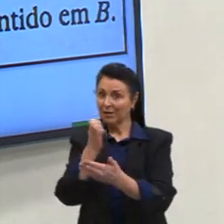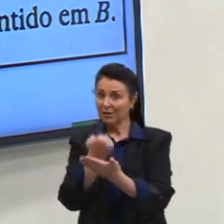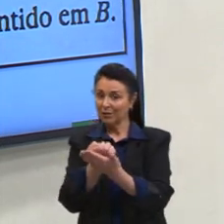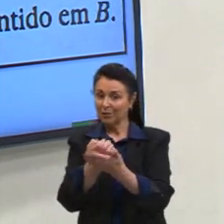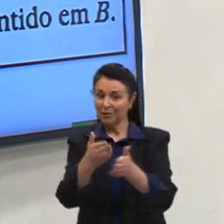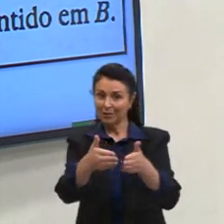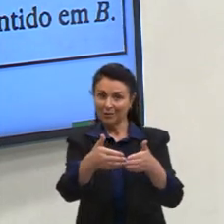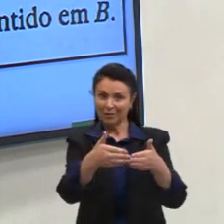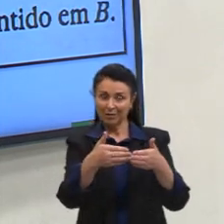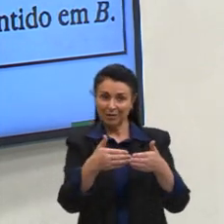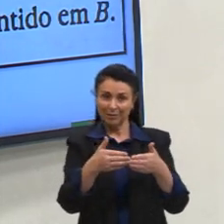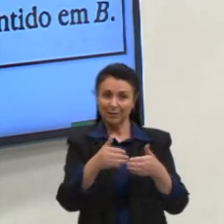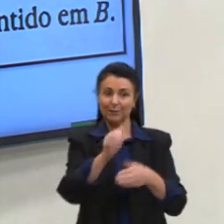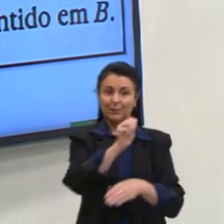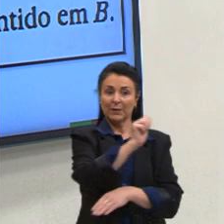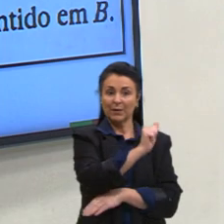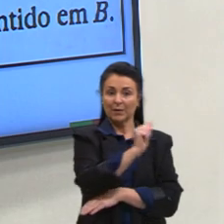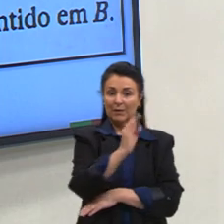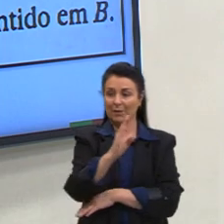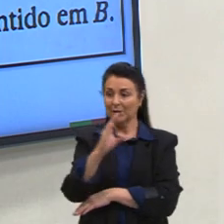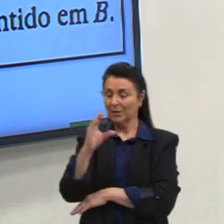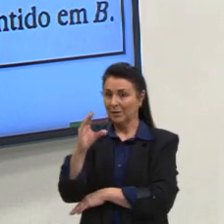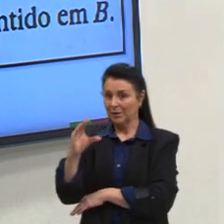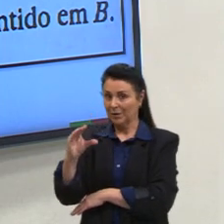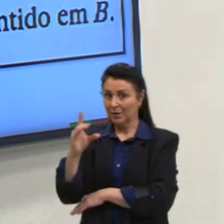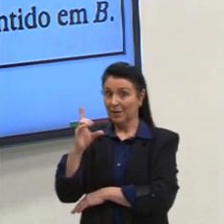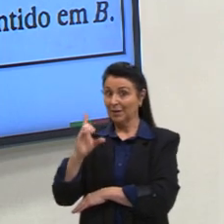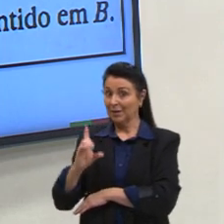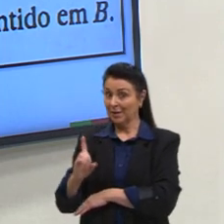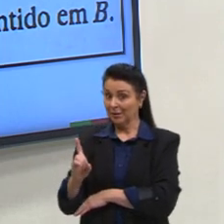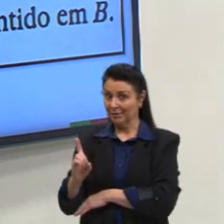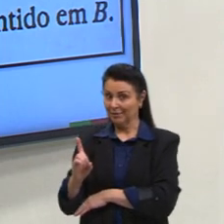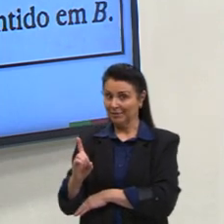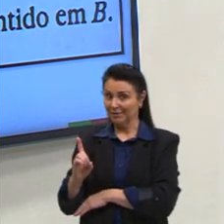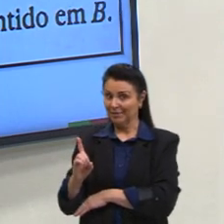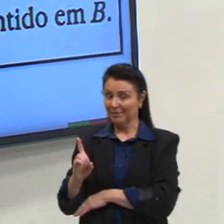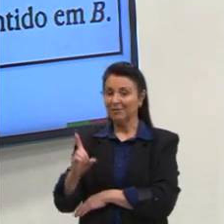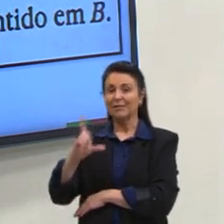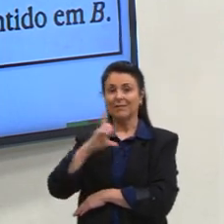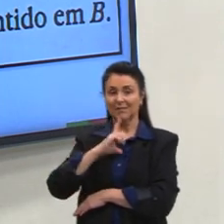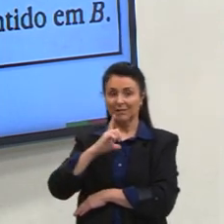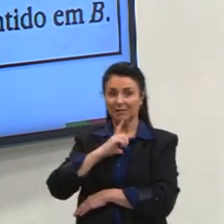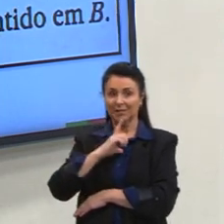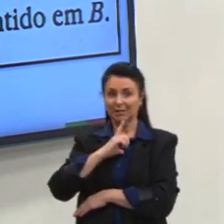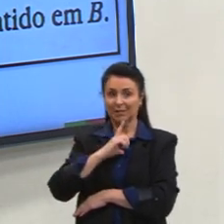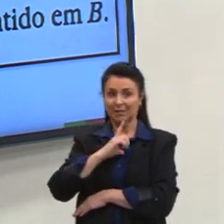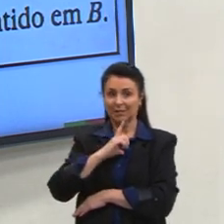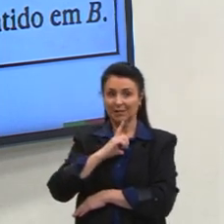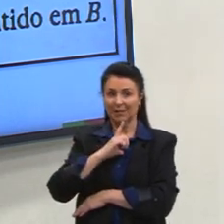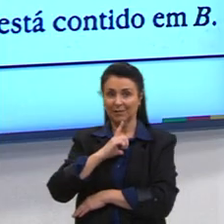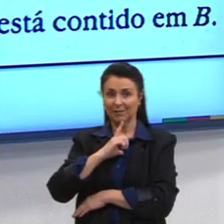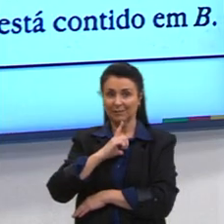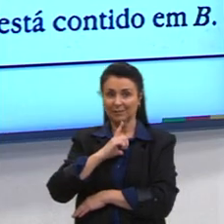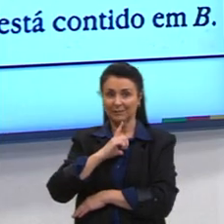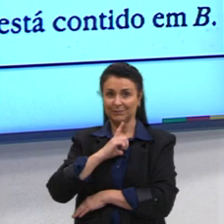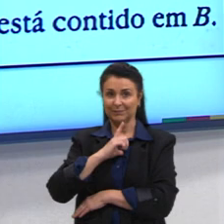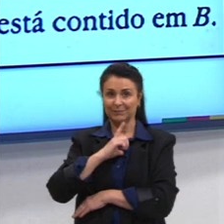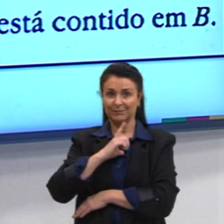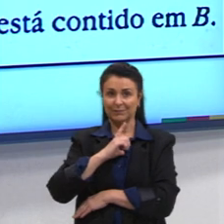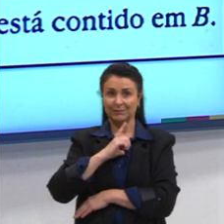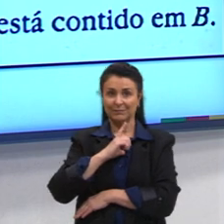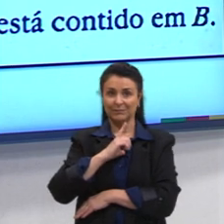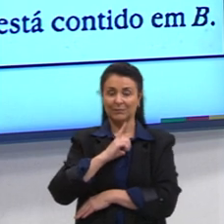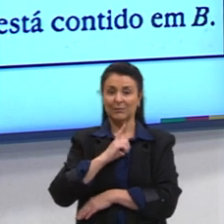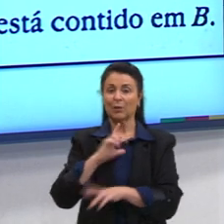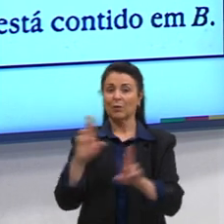solicitando a b c e b onde nós temos e a